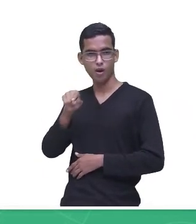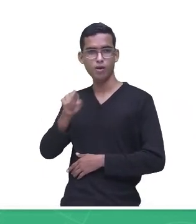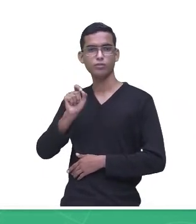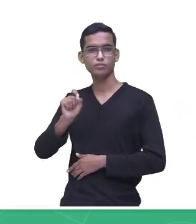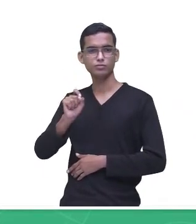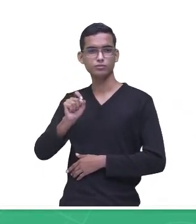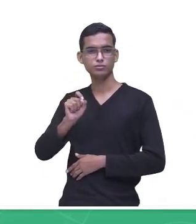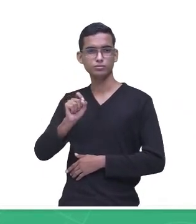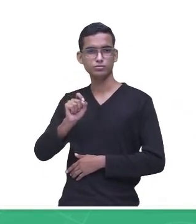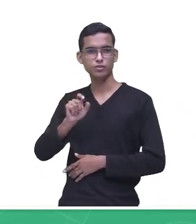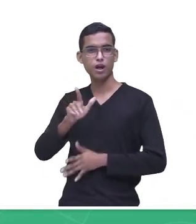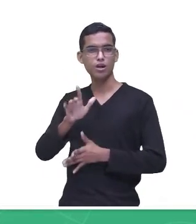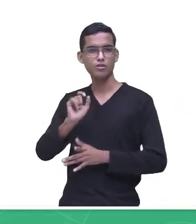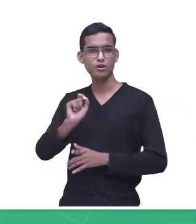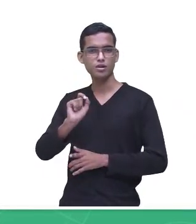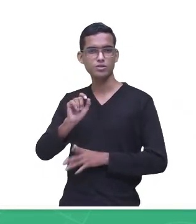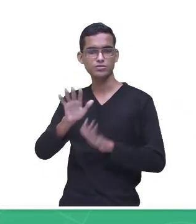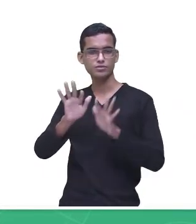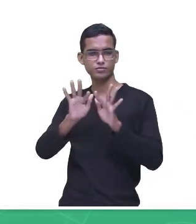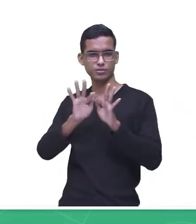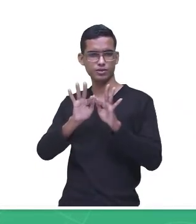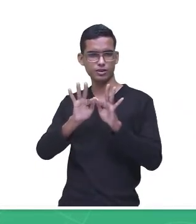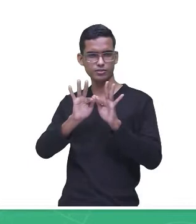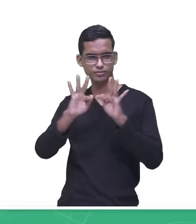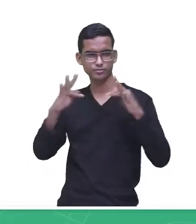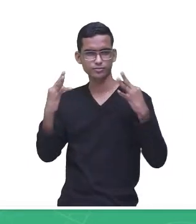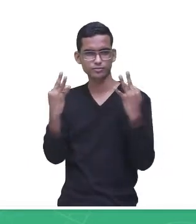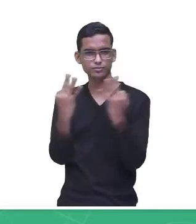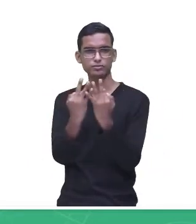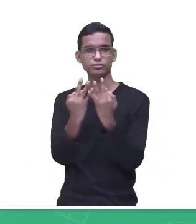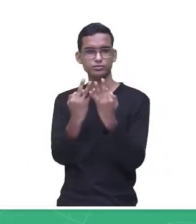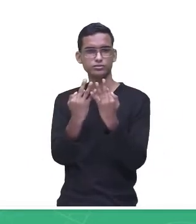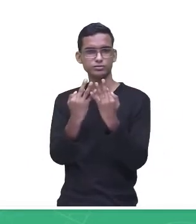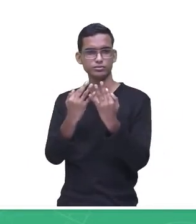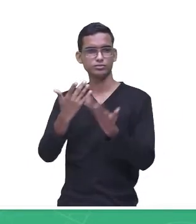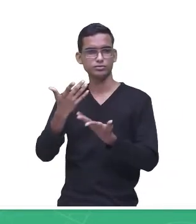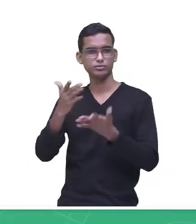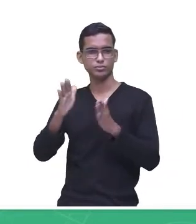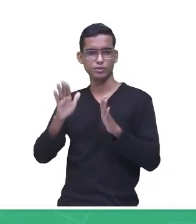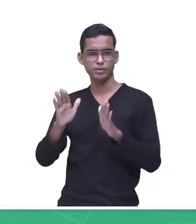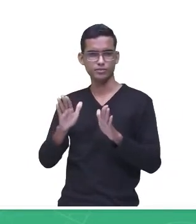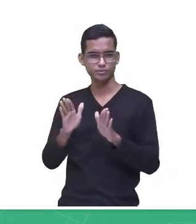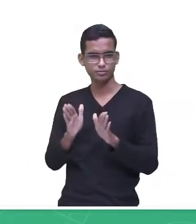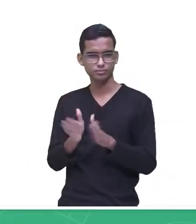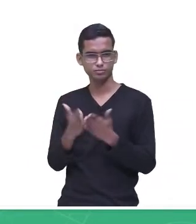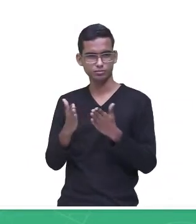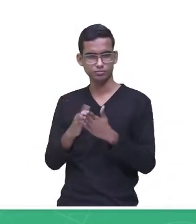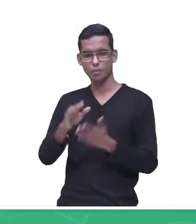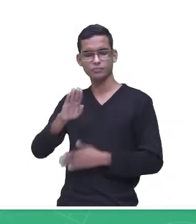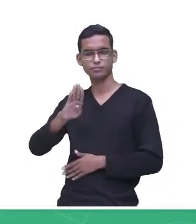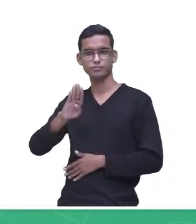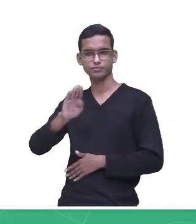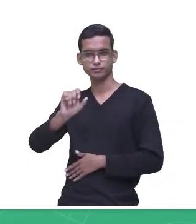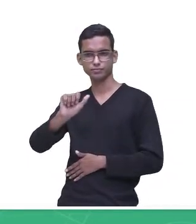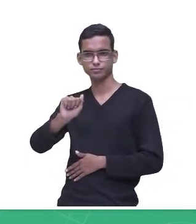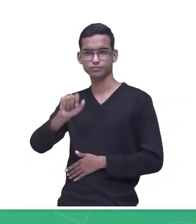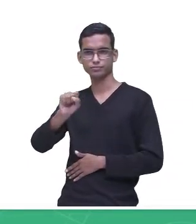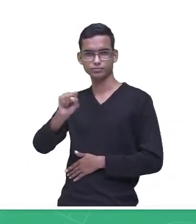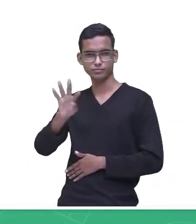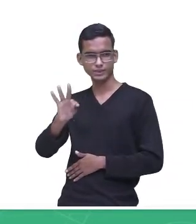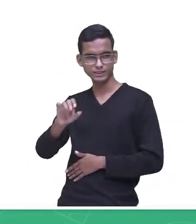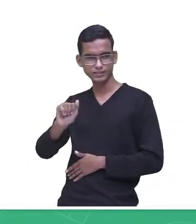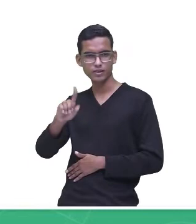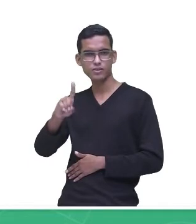era de família abastada, tá? O Platão, ele estava sendo preparado, era essa o grande objetivo dessas